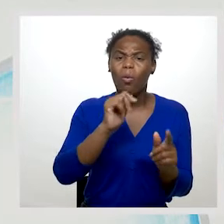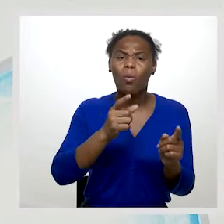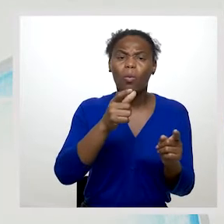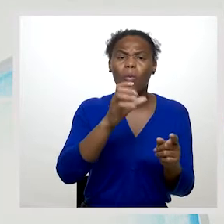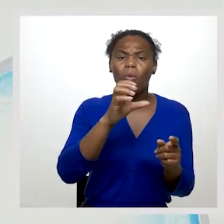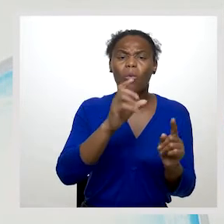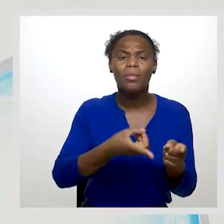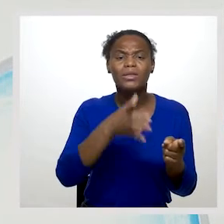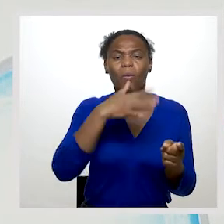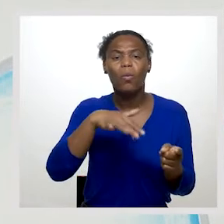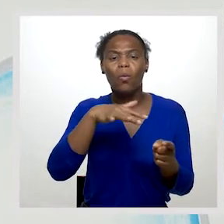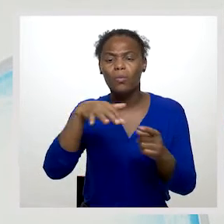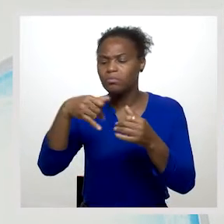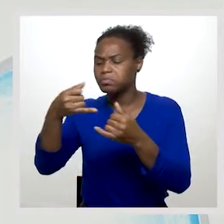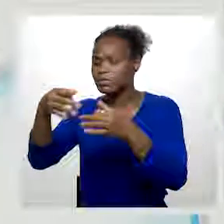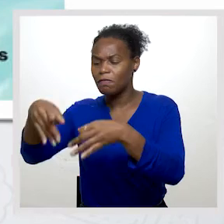água e onde termina?